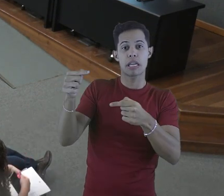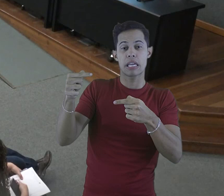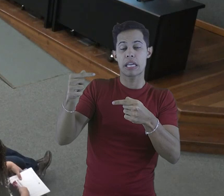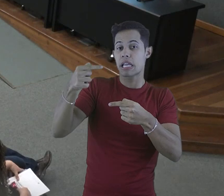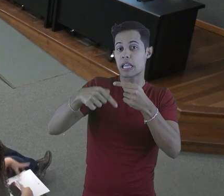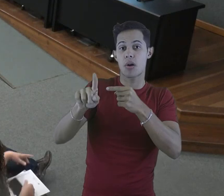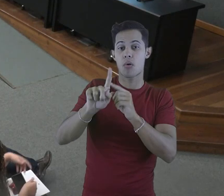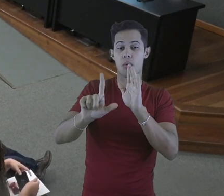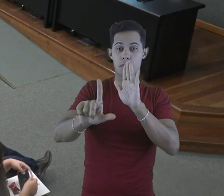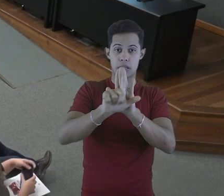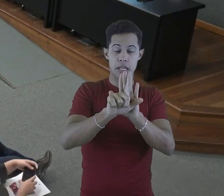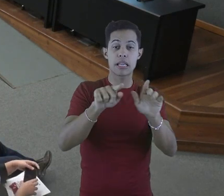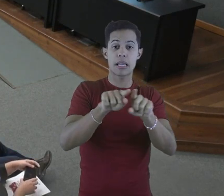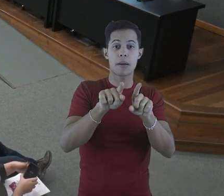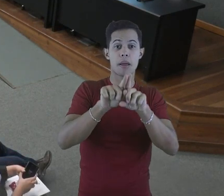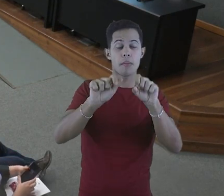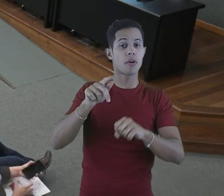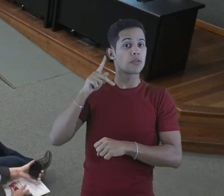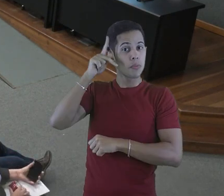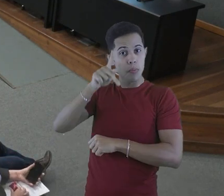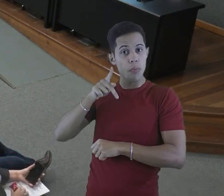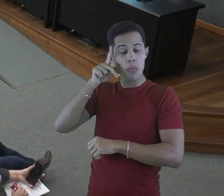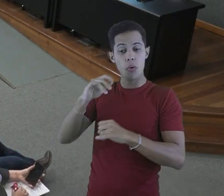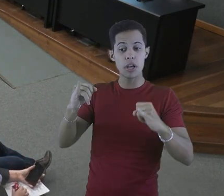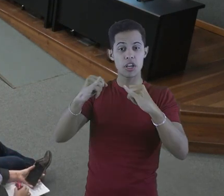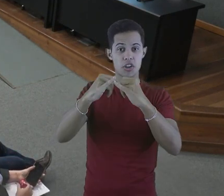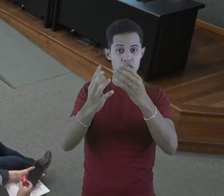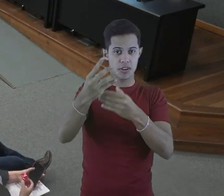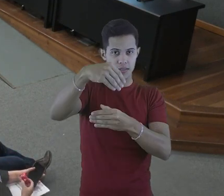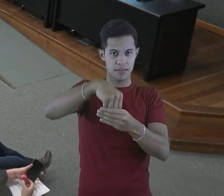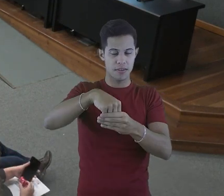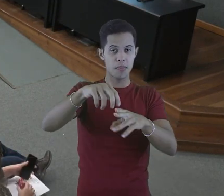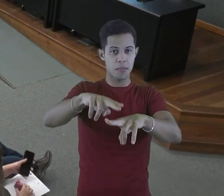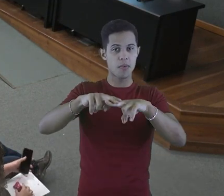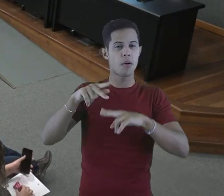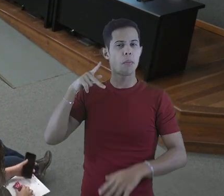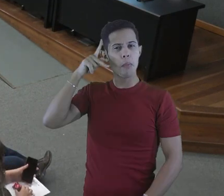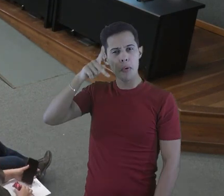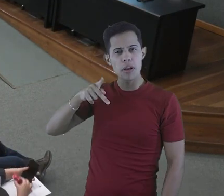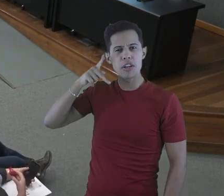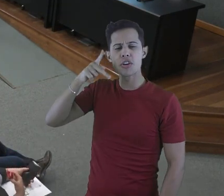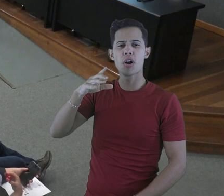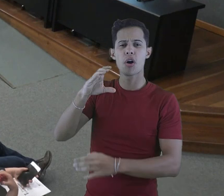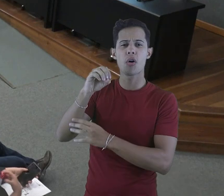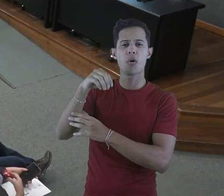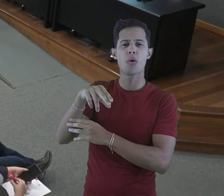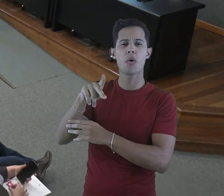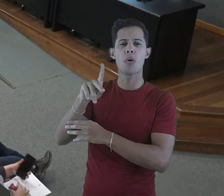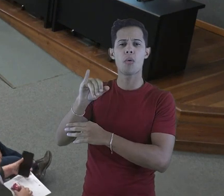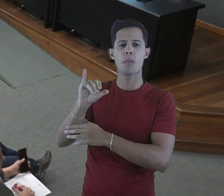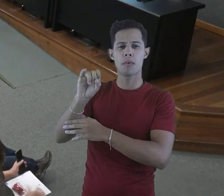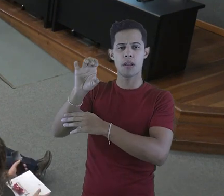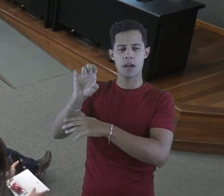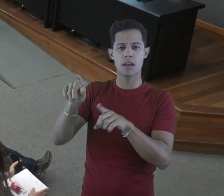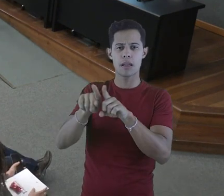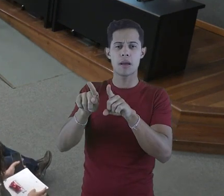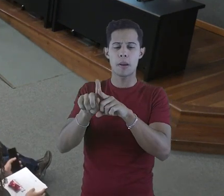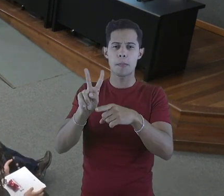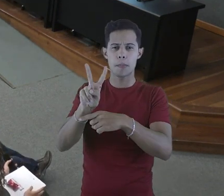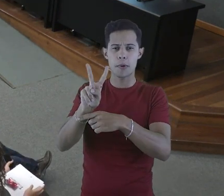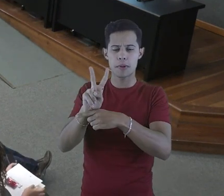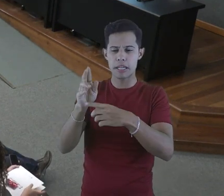atos infralegais podem ser inclusive políticas institucionalizadas então políticas de compliance